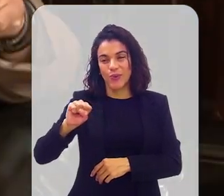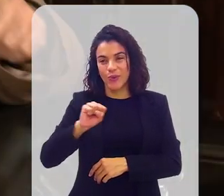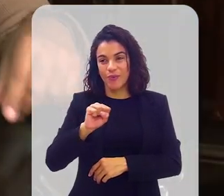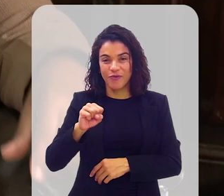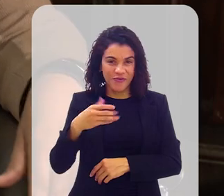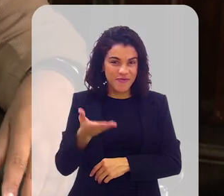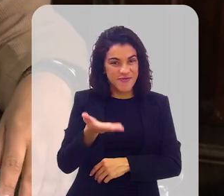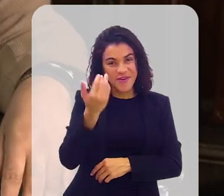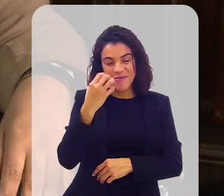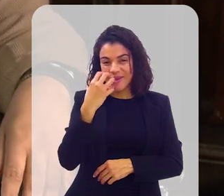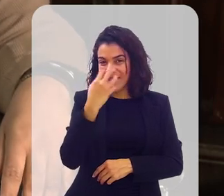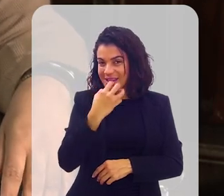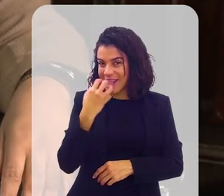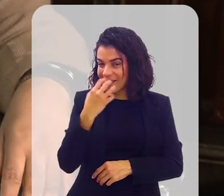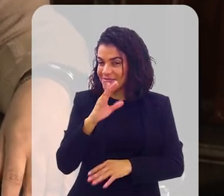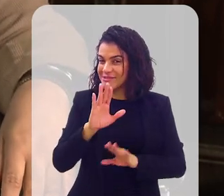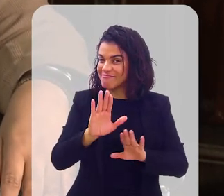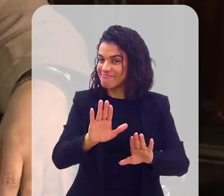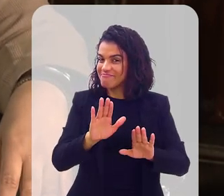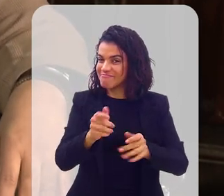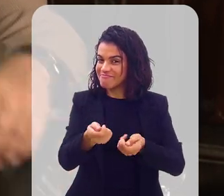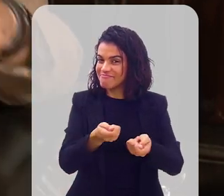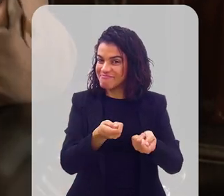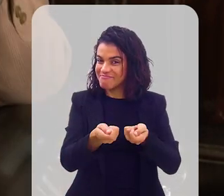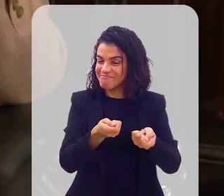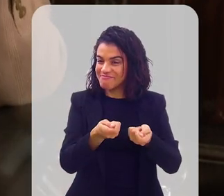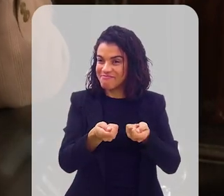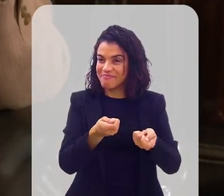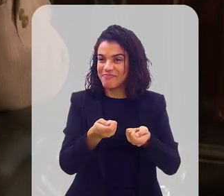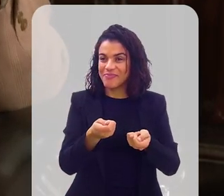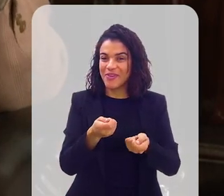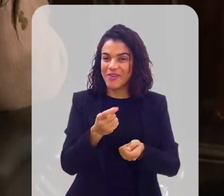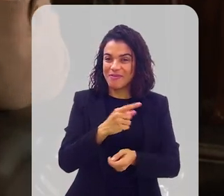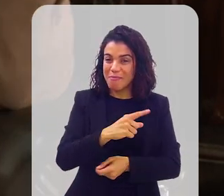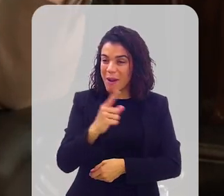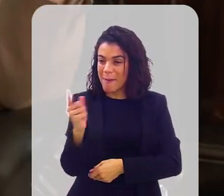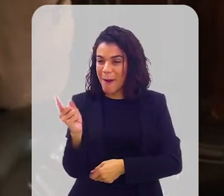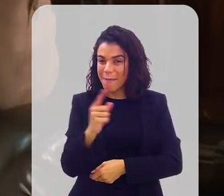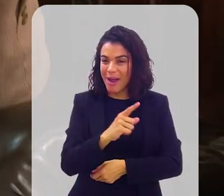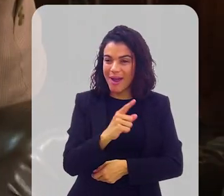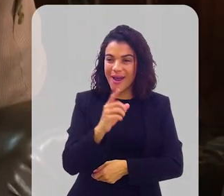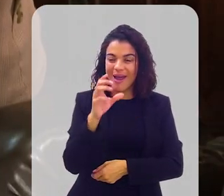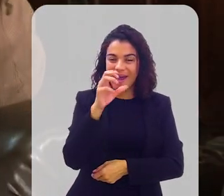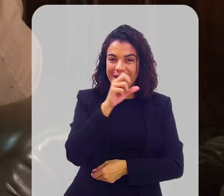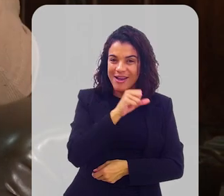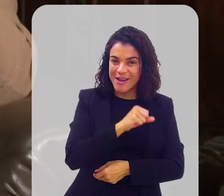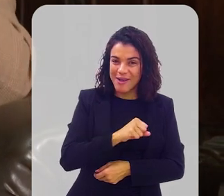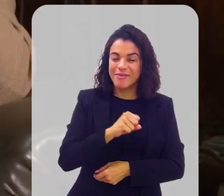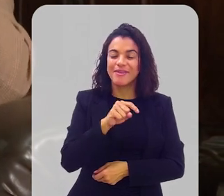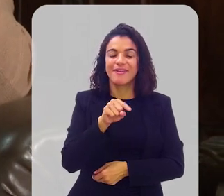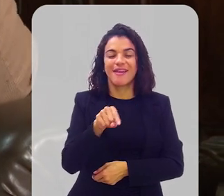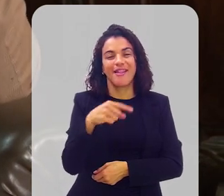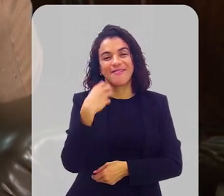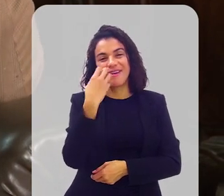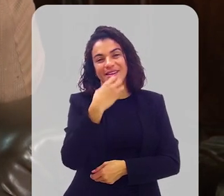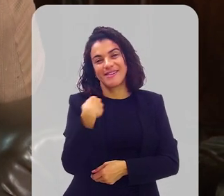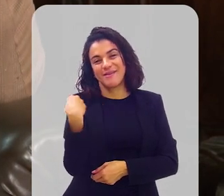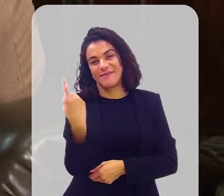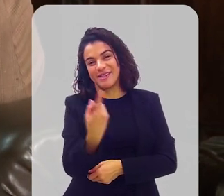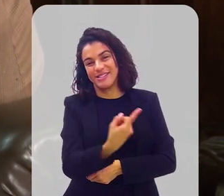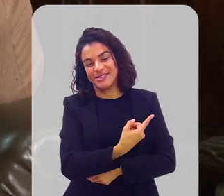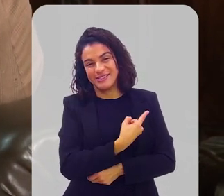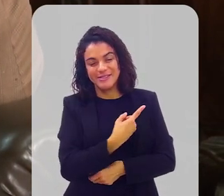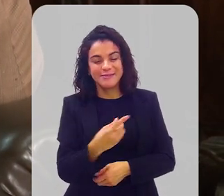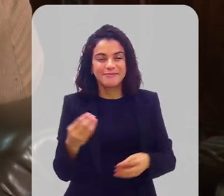21 98098-8588. Isabela, vou cantar. Mas segura aí. Eu vou dar um pulinho aqui e volto já. E Isabela vai estar cantando